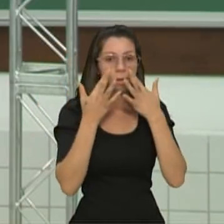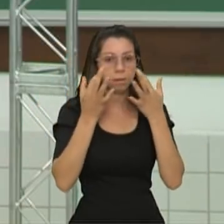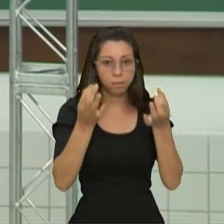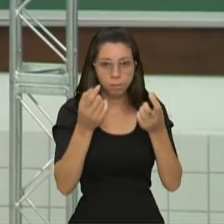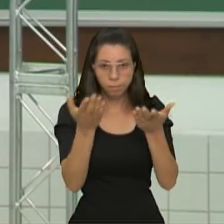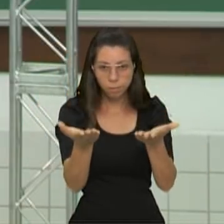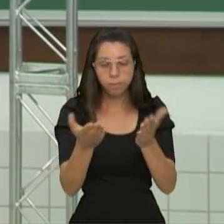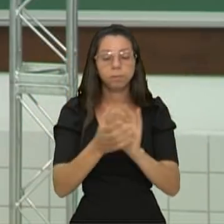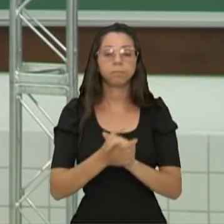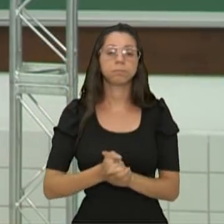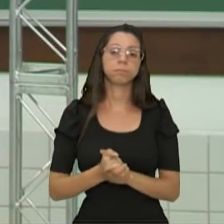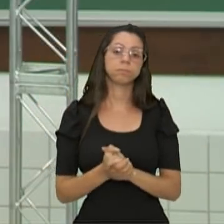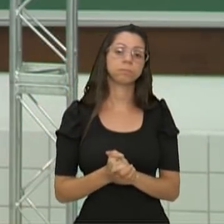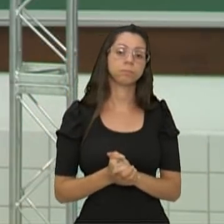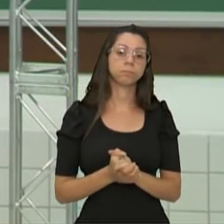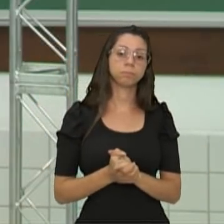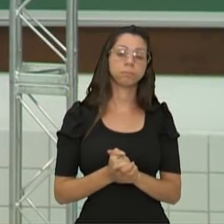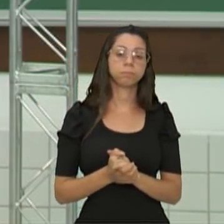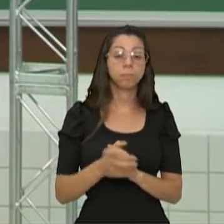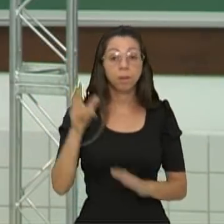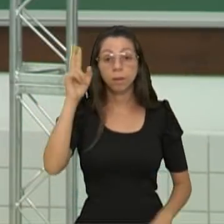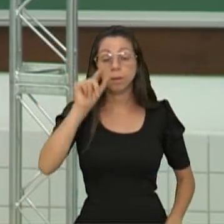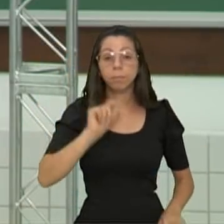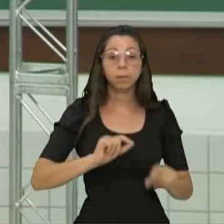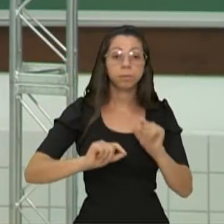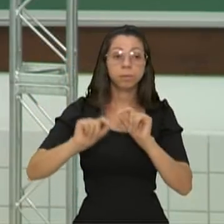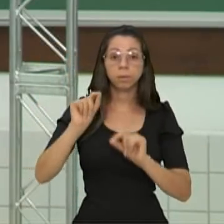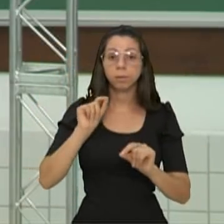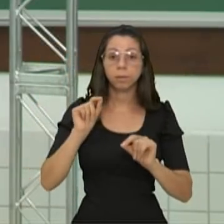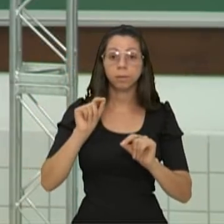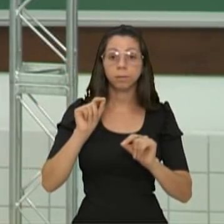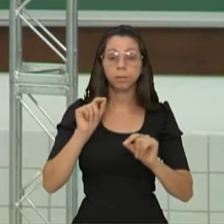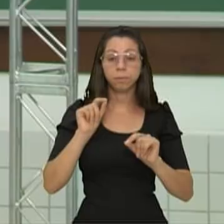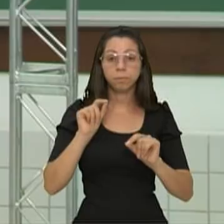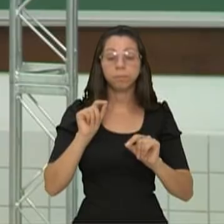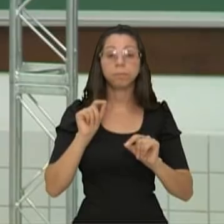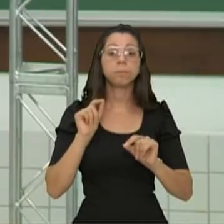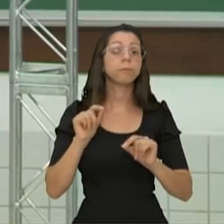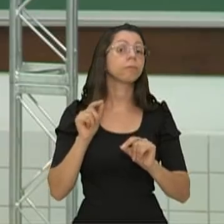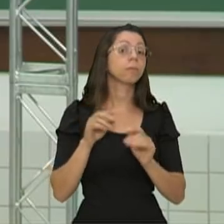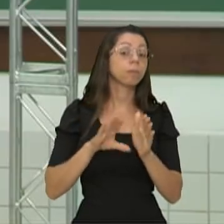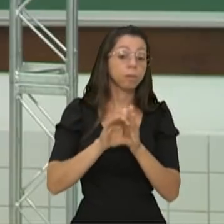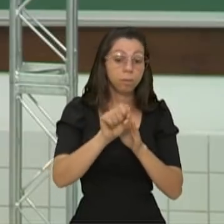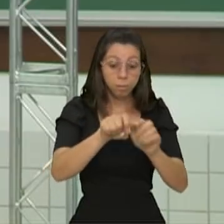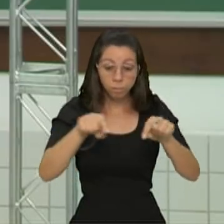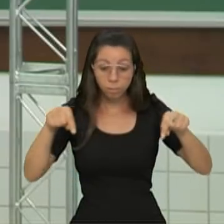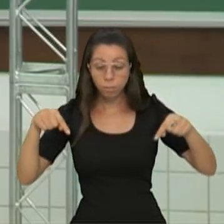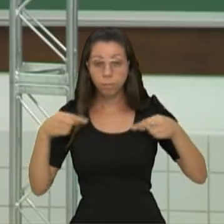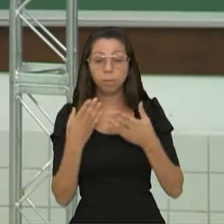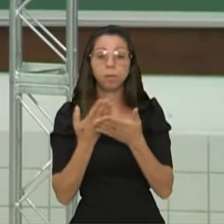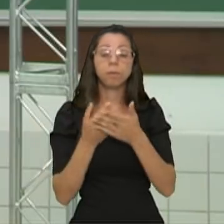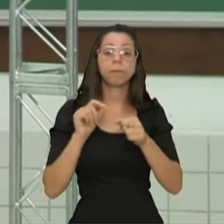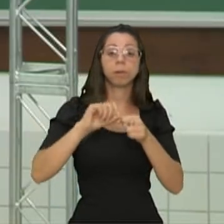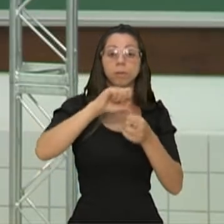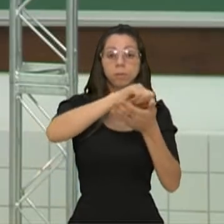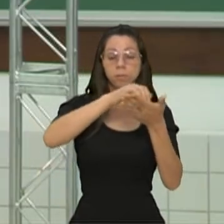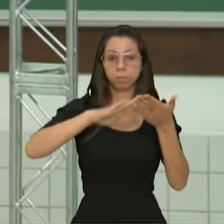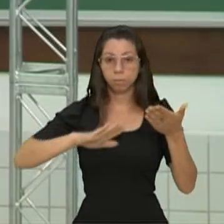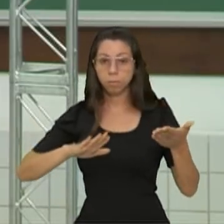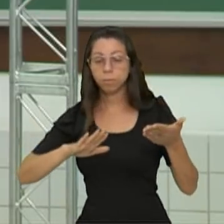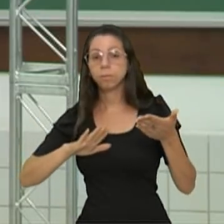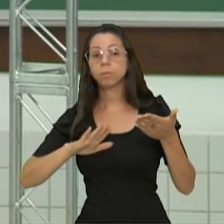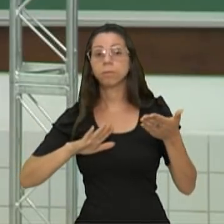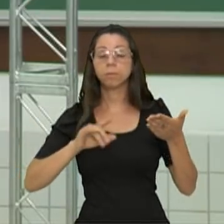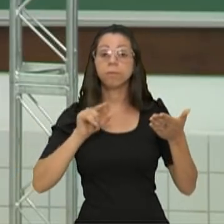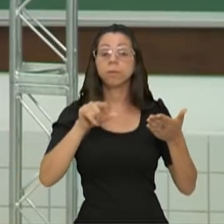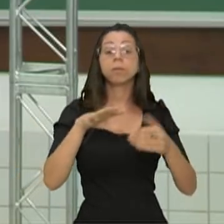vocês, certo? Lembrando mais uma vez, verifica lá as atividades, realiza as atividades propostas no Classroom,